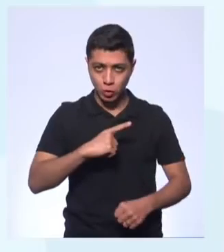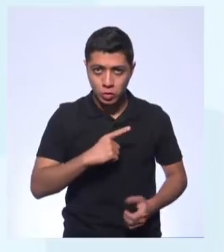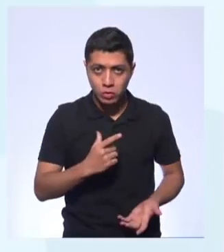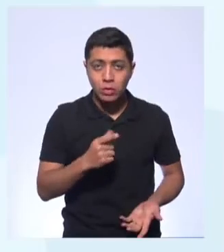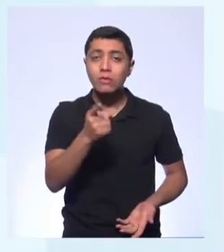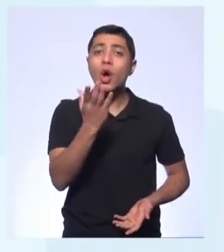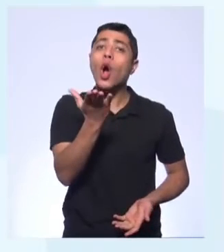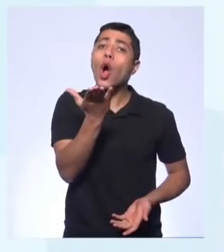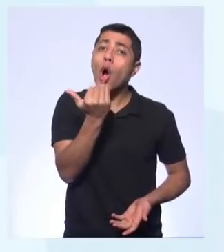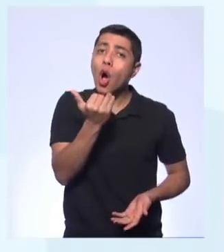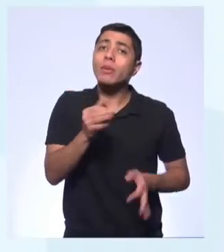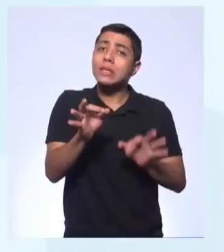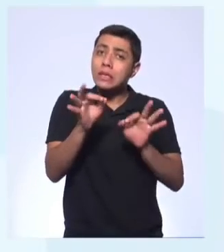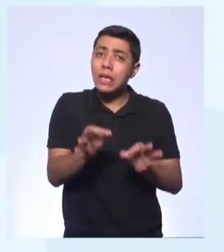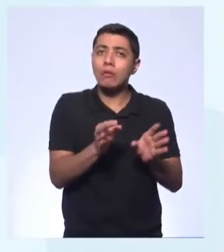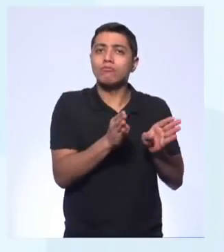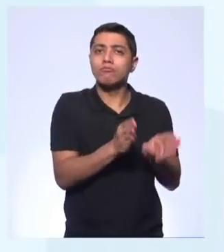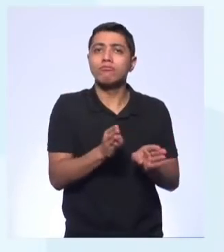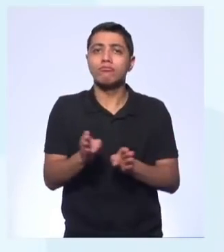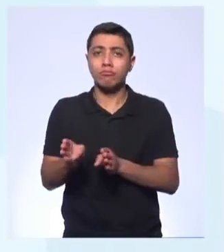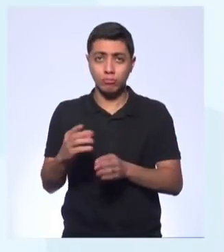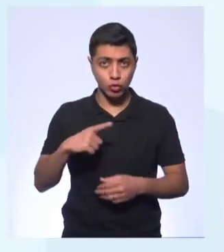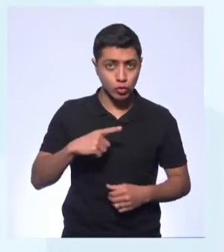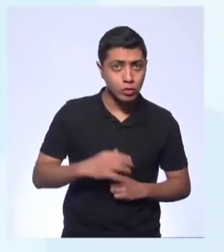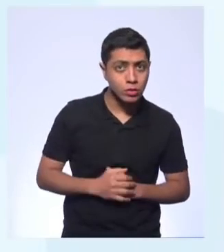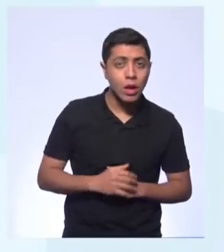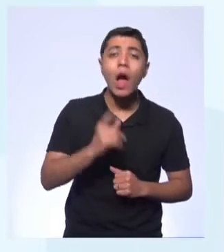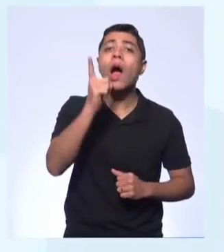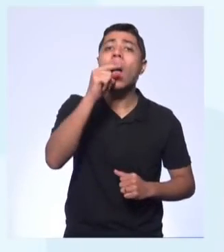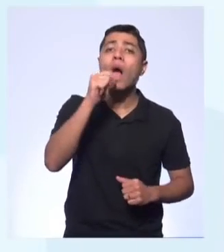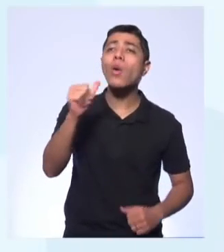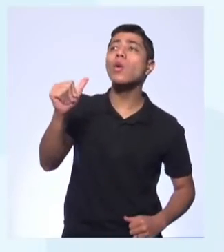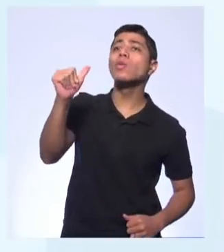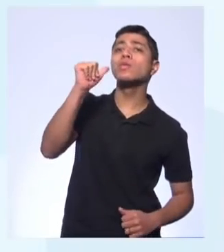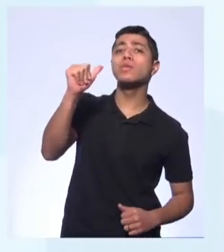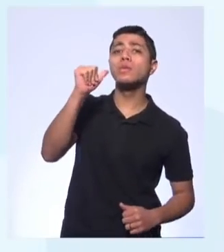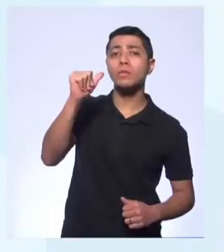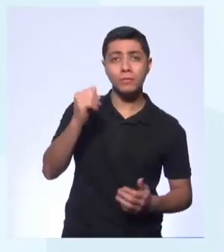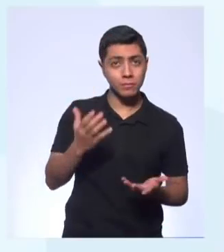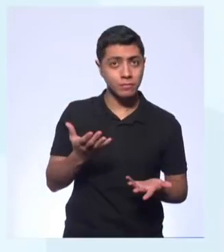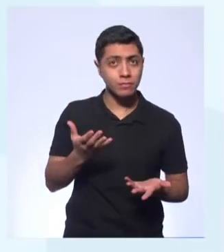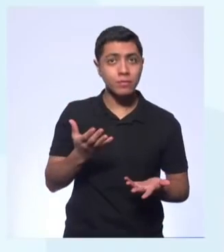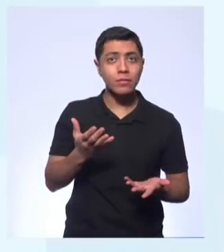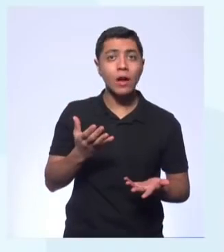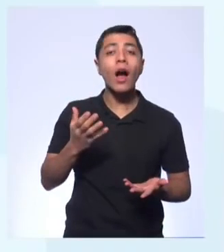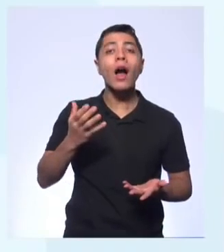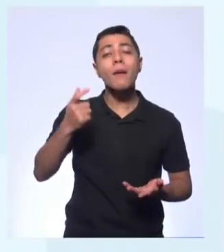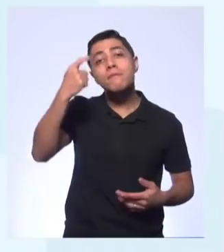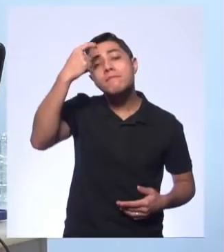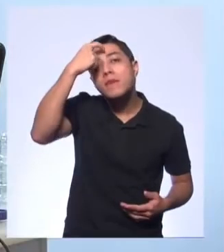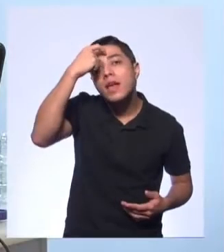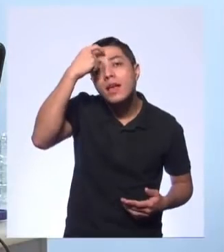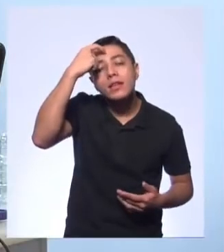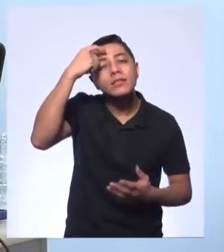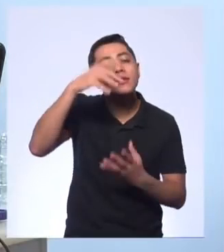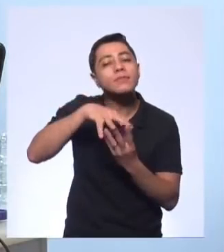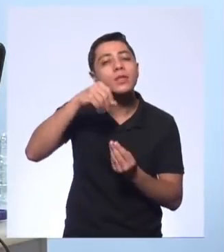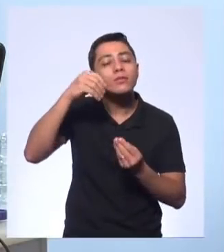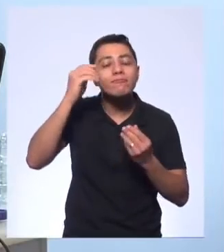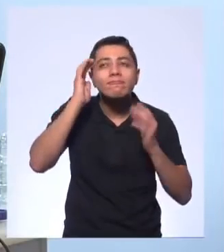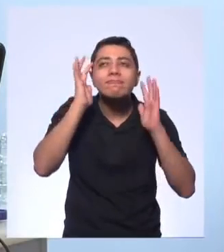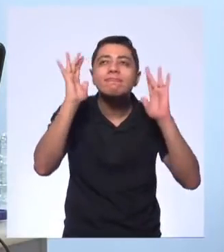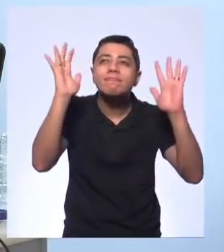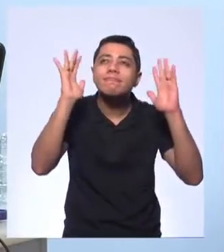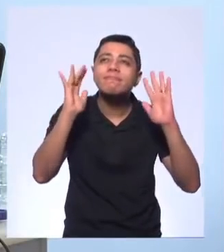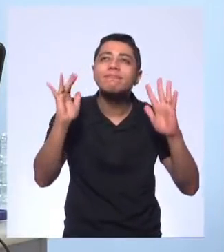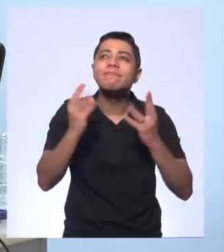bebe bastante água, tem um bem-estar emocional, espiritual, tem momentos de lazer na sua vida, isso